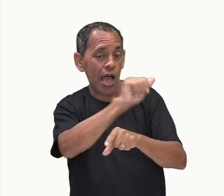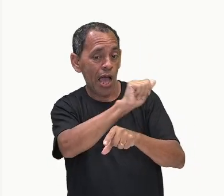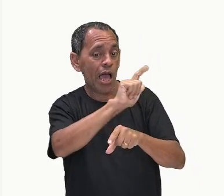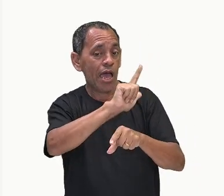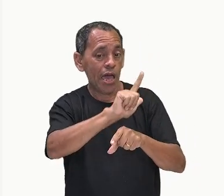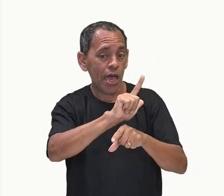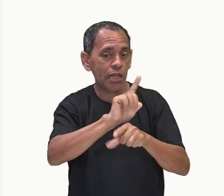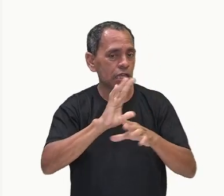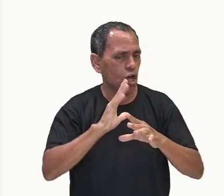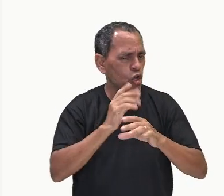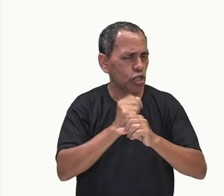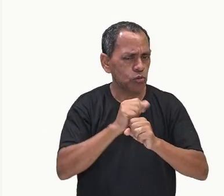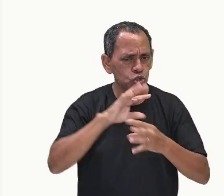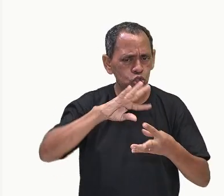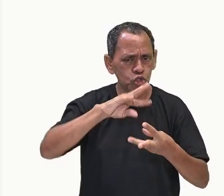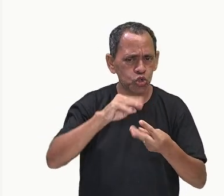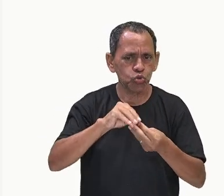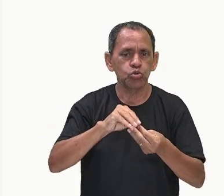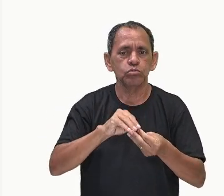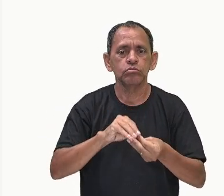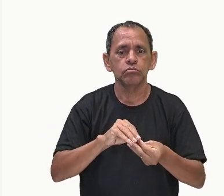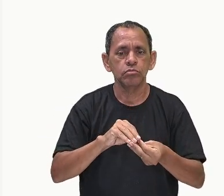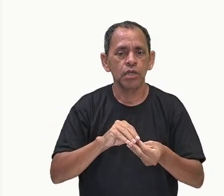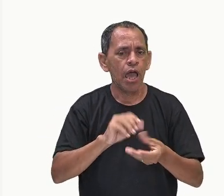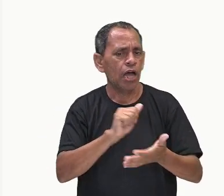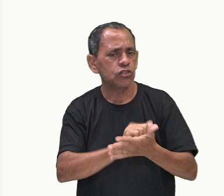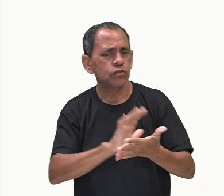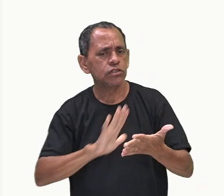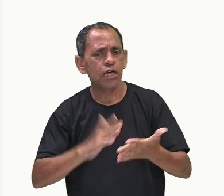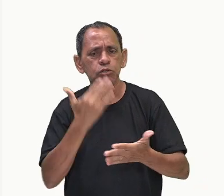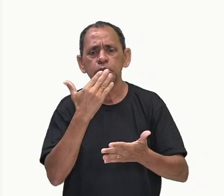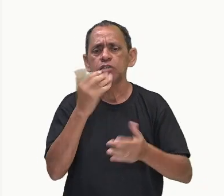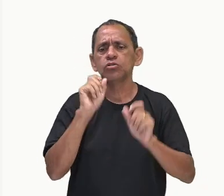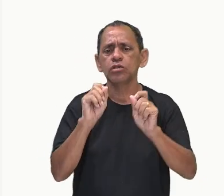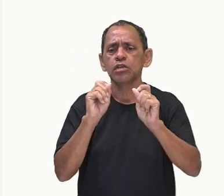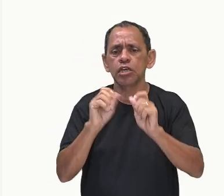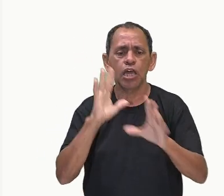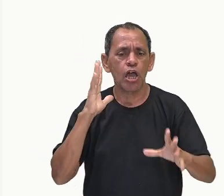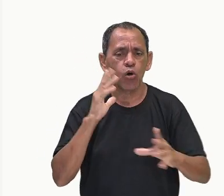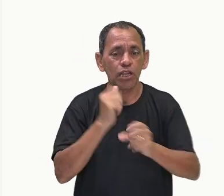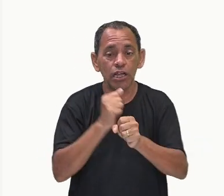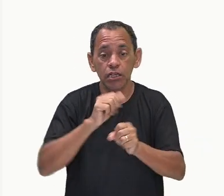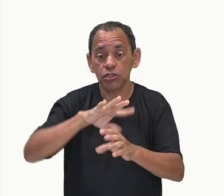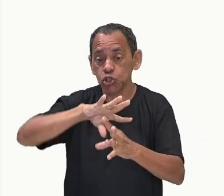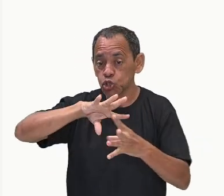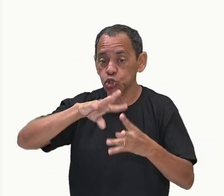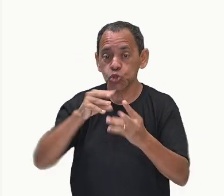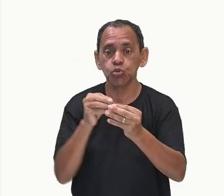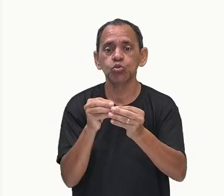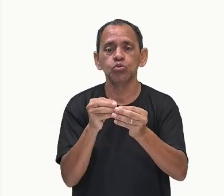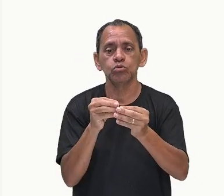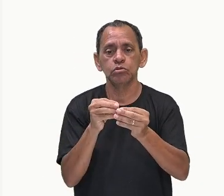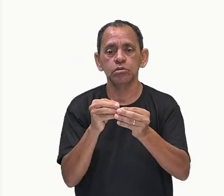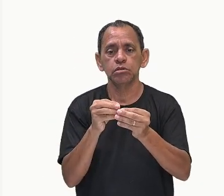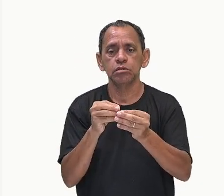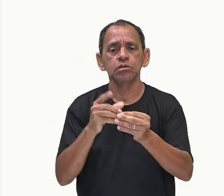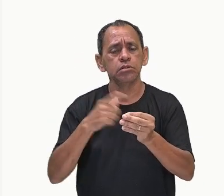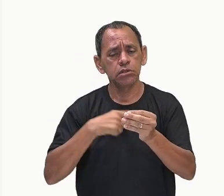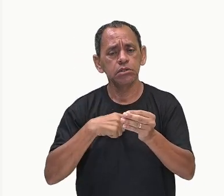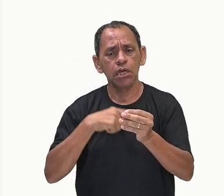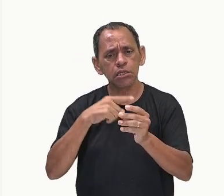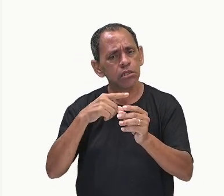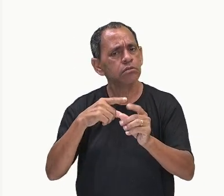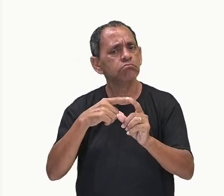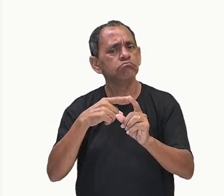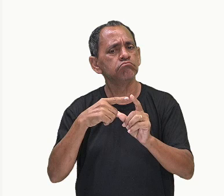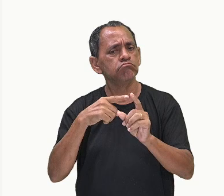tá? Como o exercício pede para a gente calcular a área total, a gente tem que somar tudo isso. Vamos subir aqui para